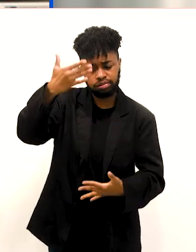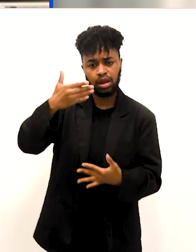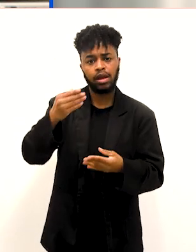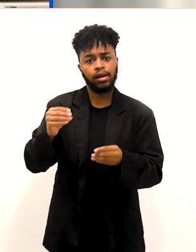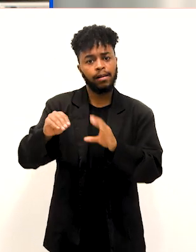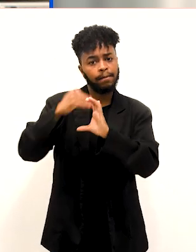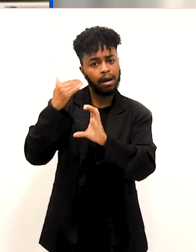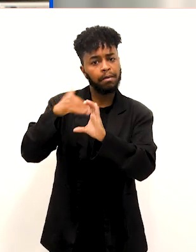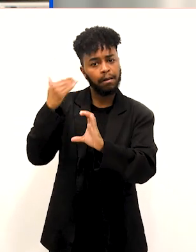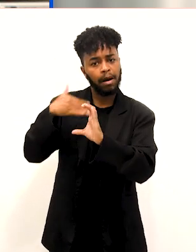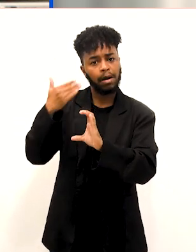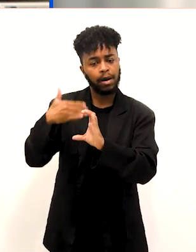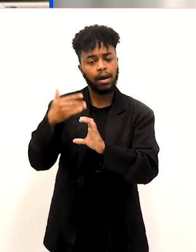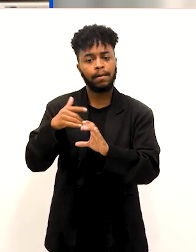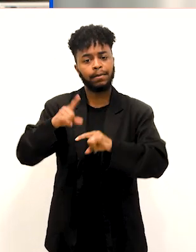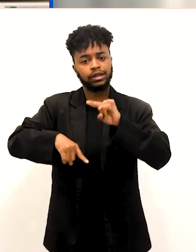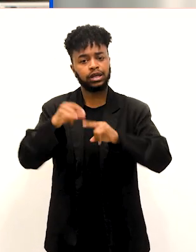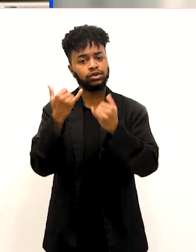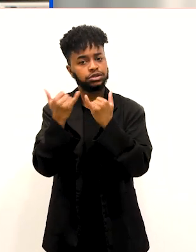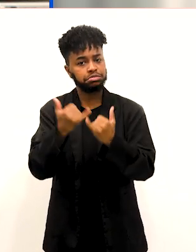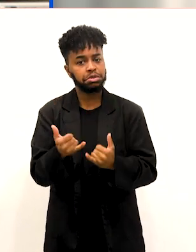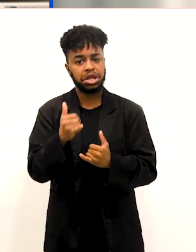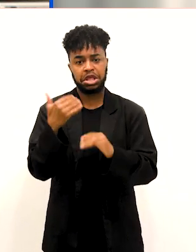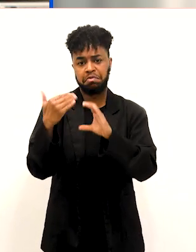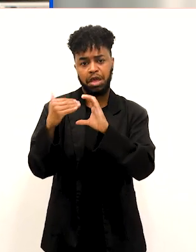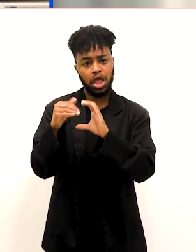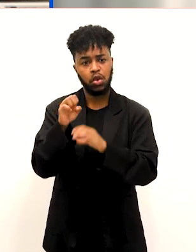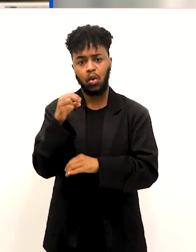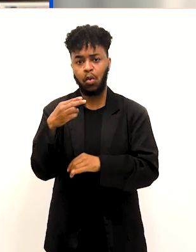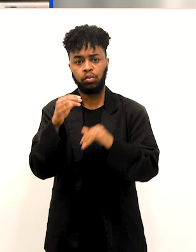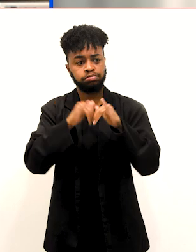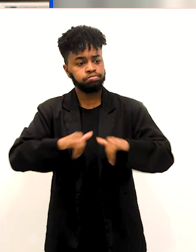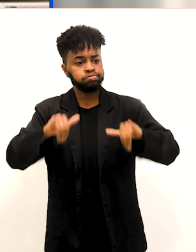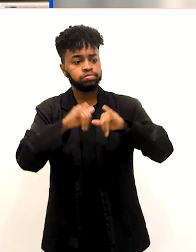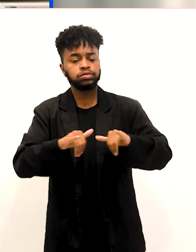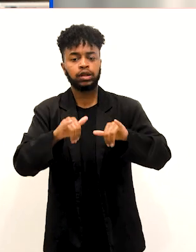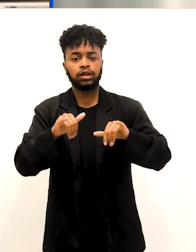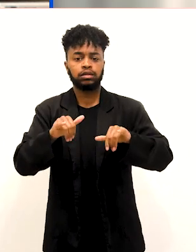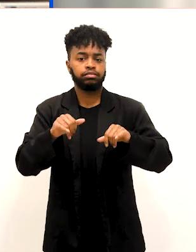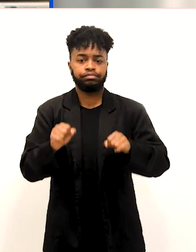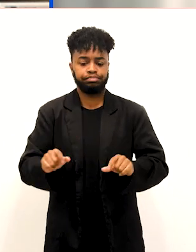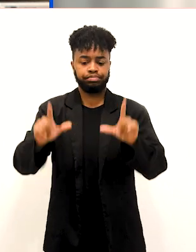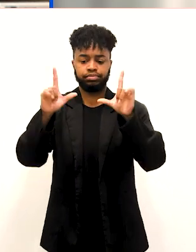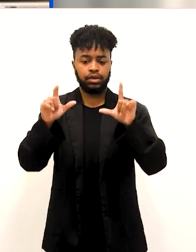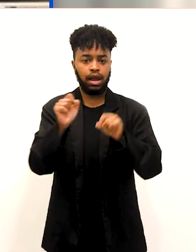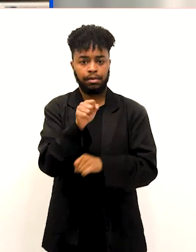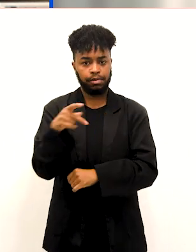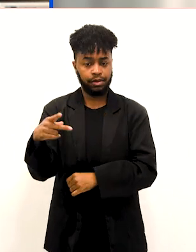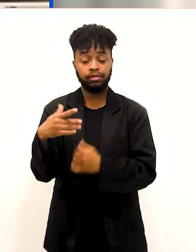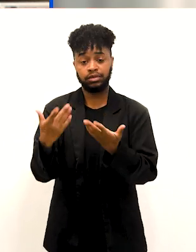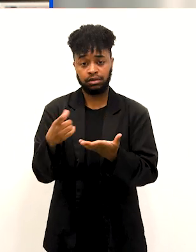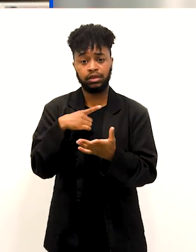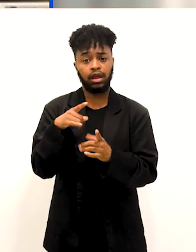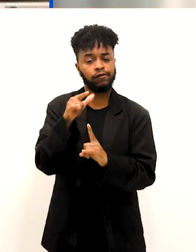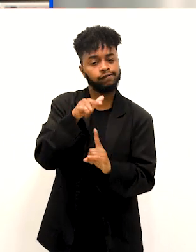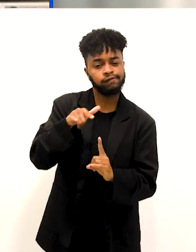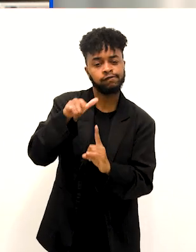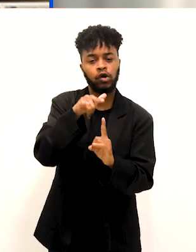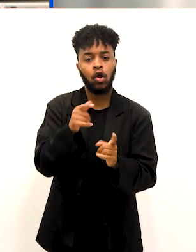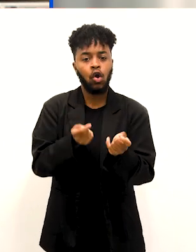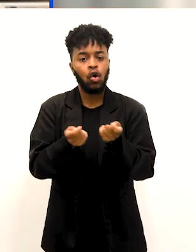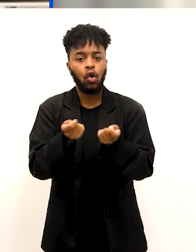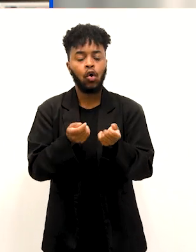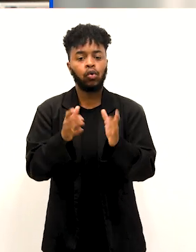propaganda de produtos similares, de marcas diferentes, por e-mail, por propagandas É. nos aplicativos que você usa. Então, é uma manipulação